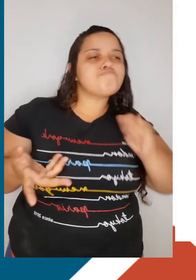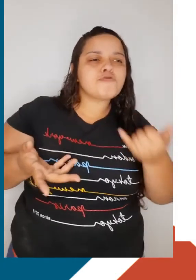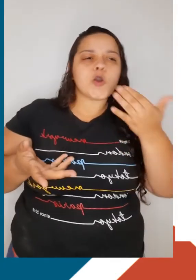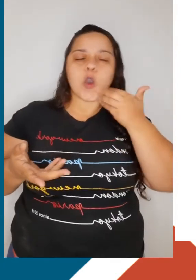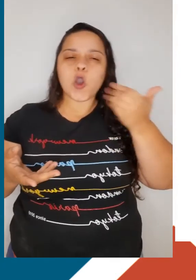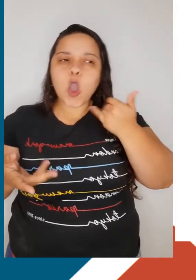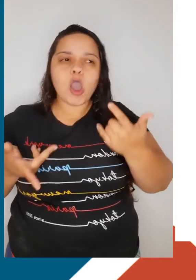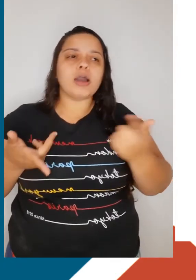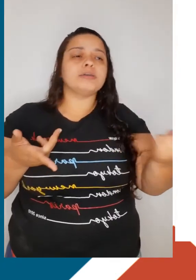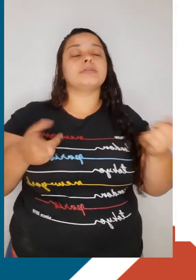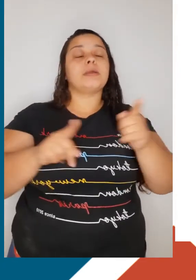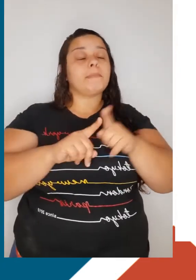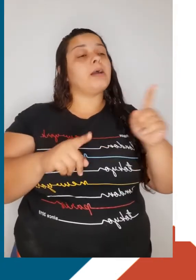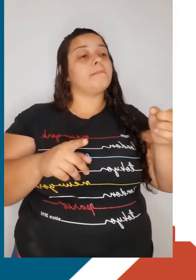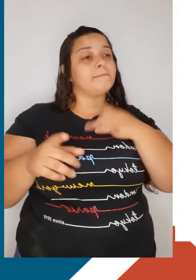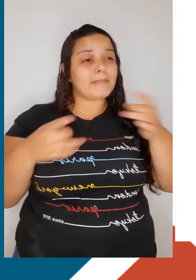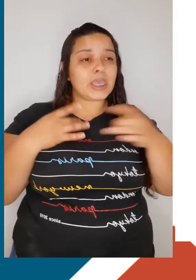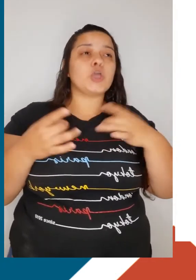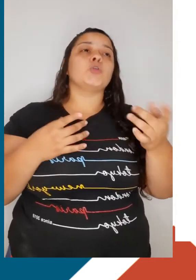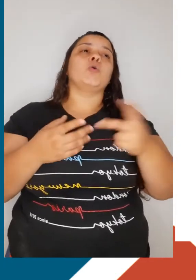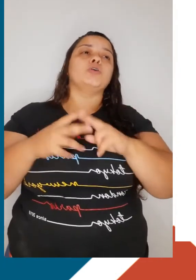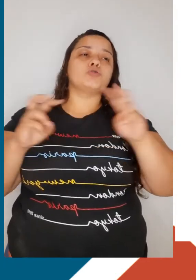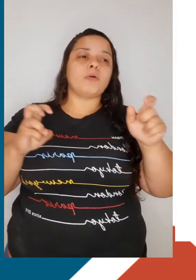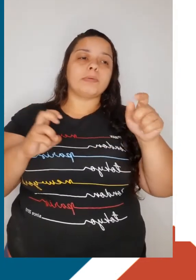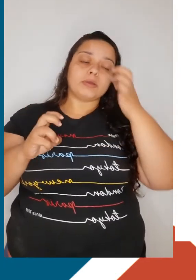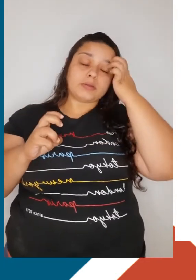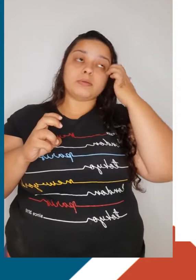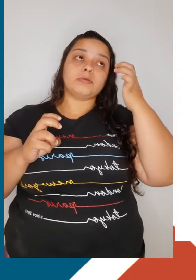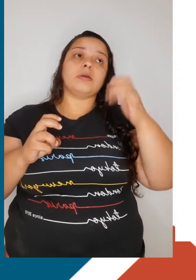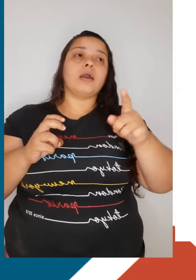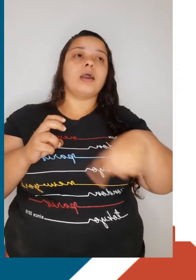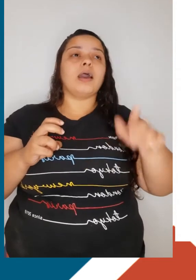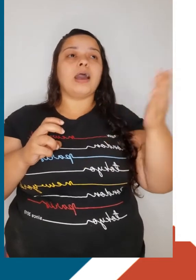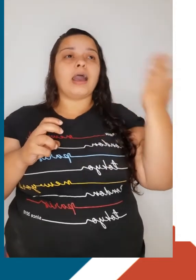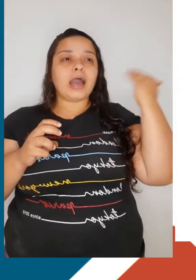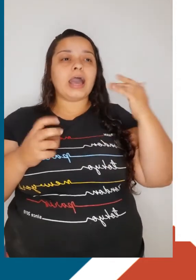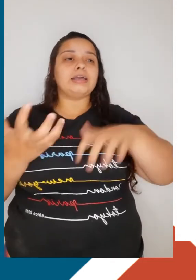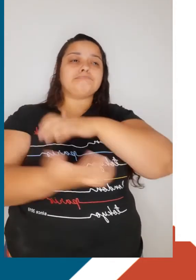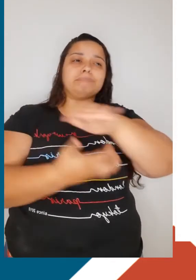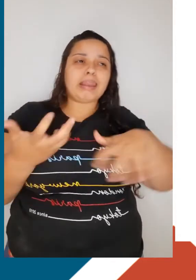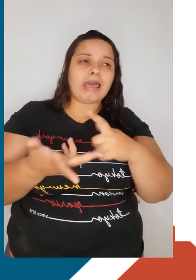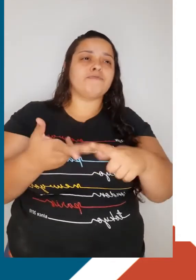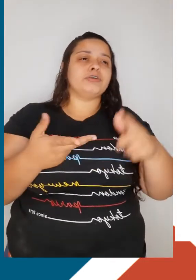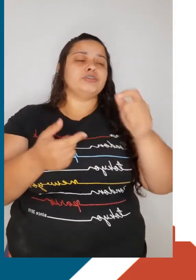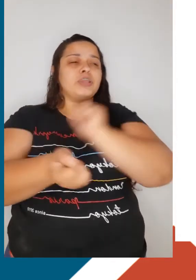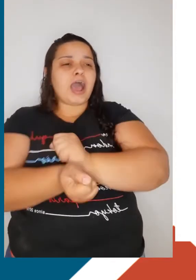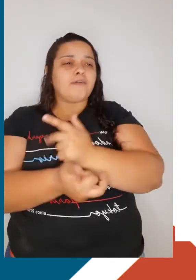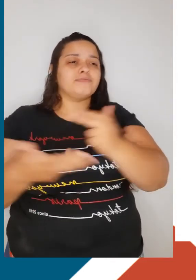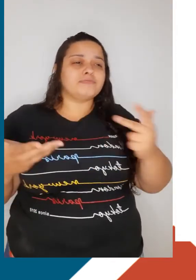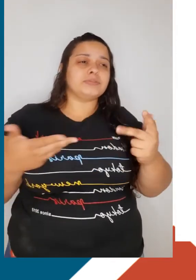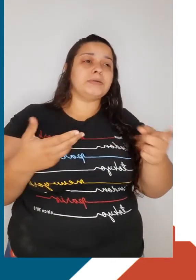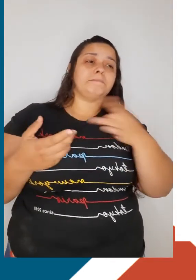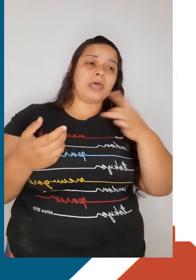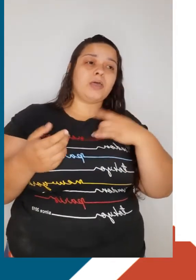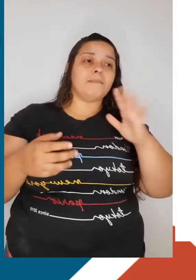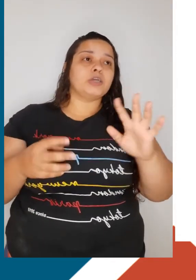cortes e o temor de guerras civis e insatisfações que já estavam sendo expostas desde as insurreições no final do século